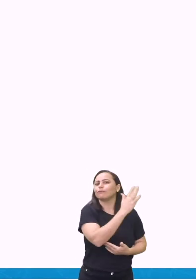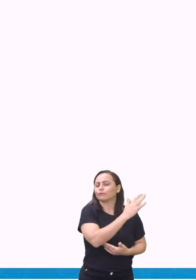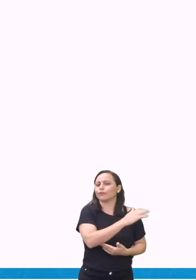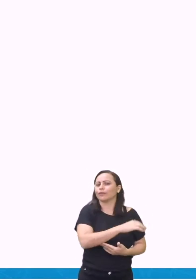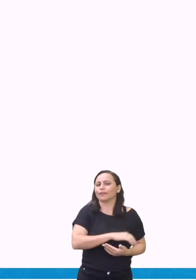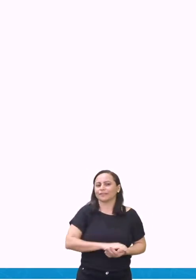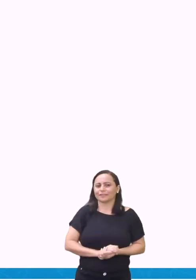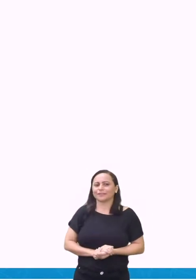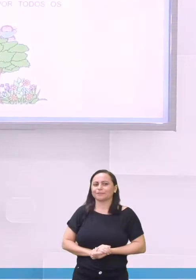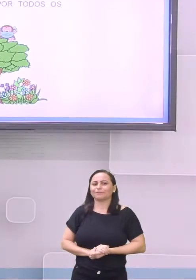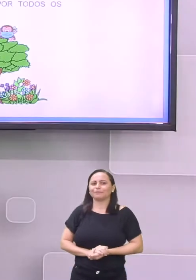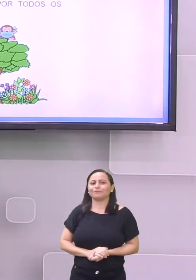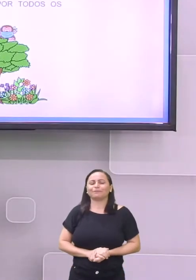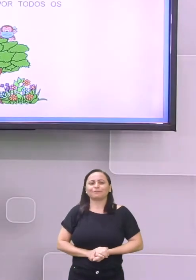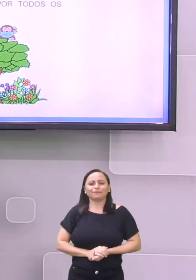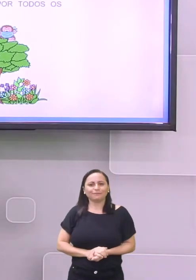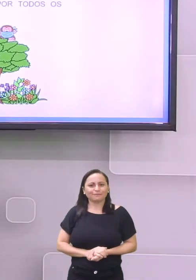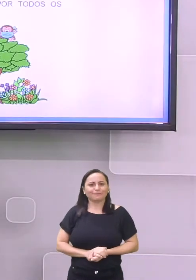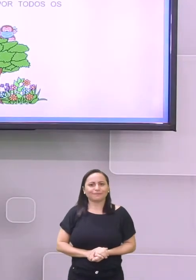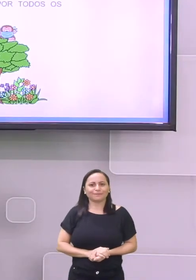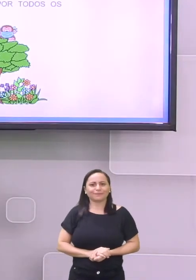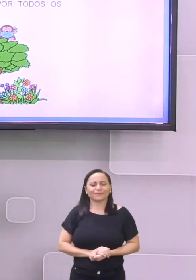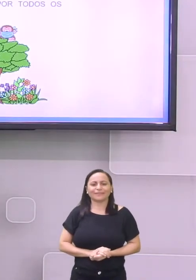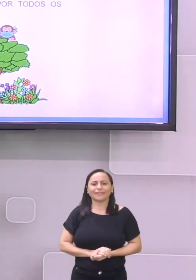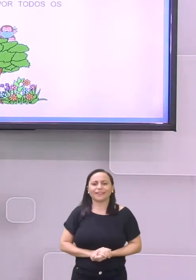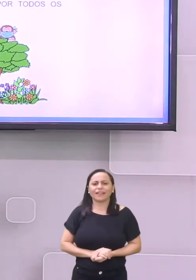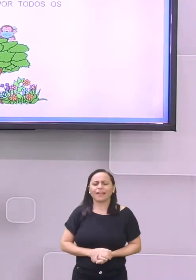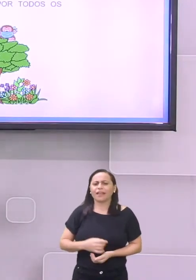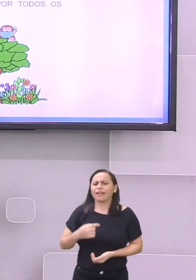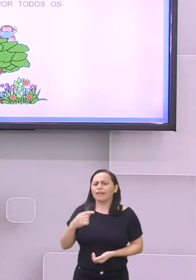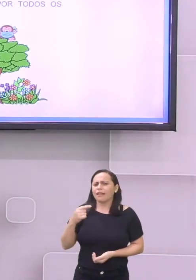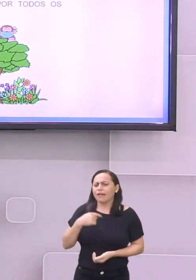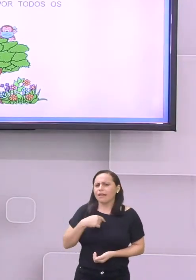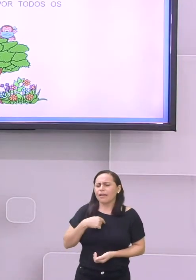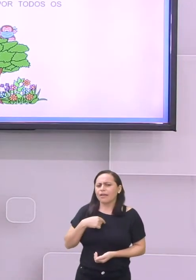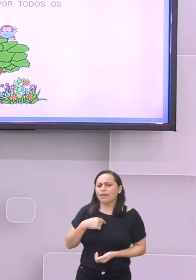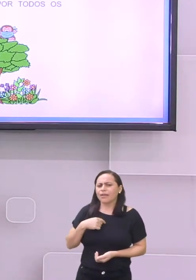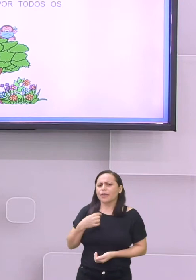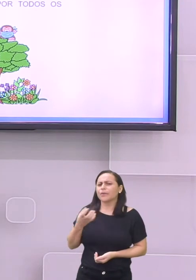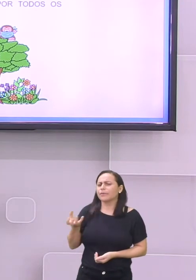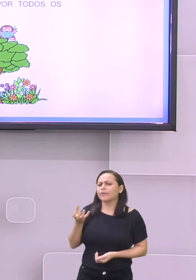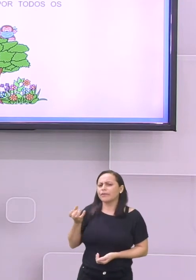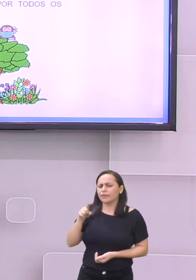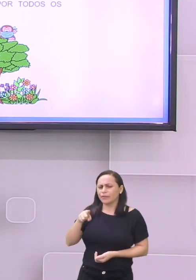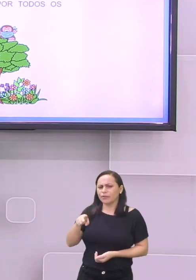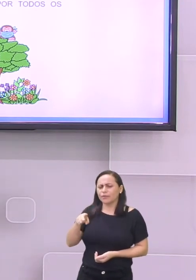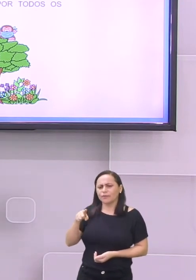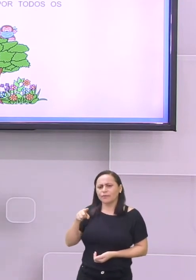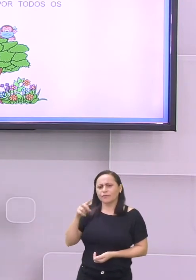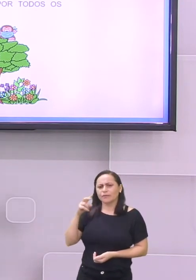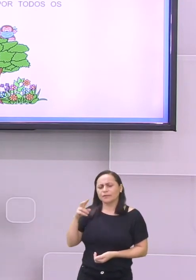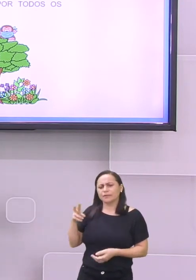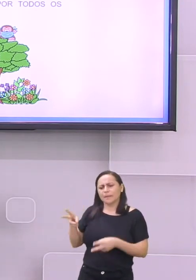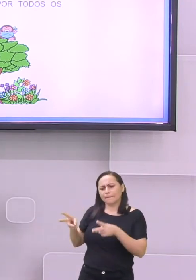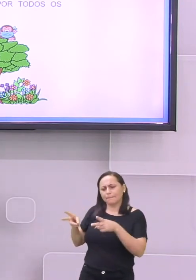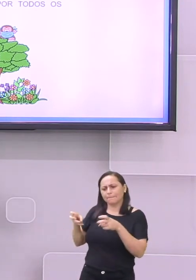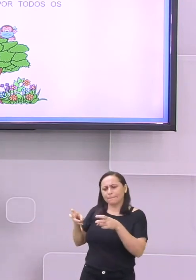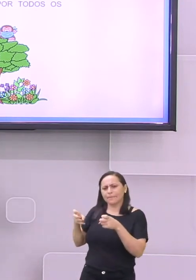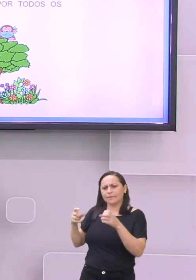texto é um texto de Eliane Porto. Eu gostaria que vocês reparassem bem nessa